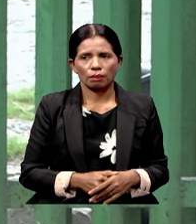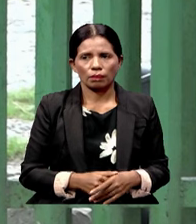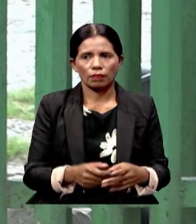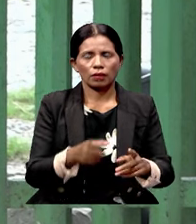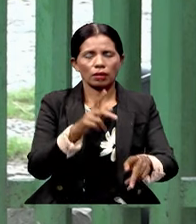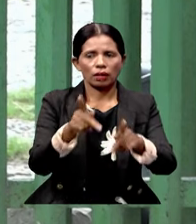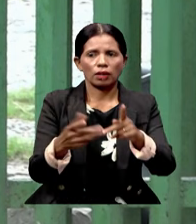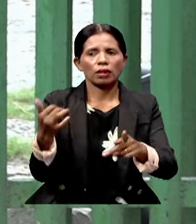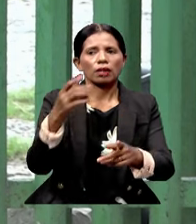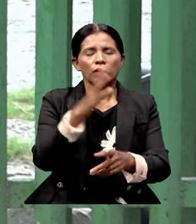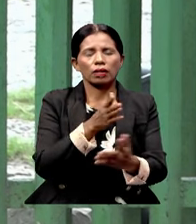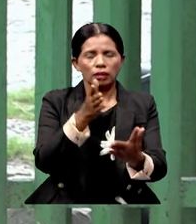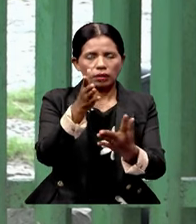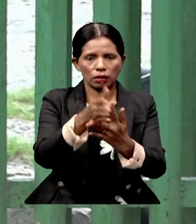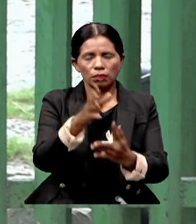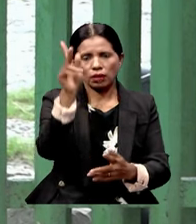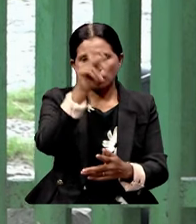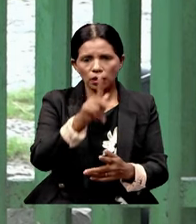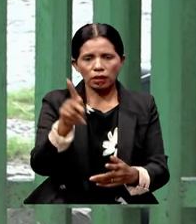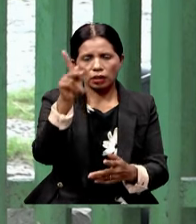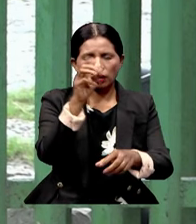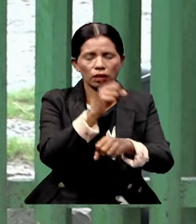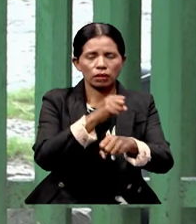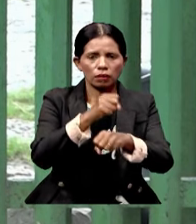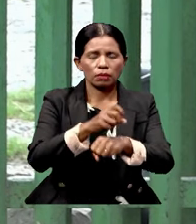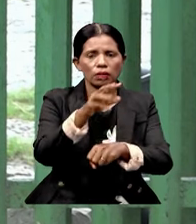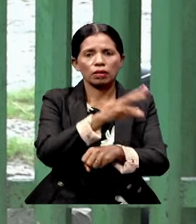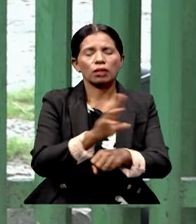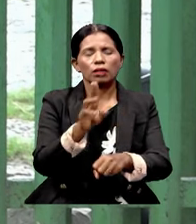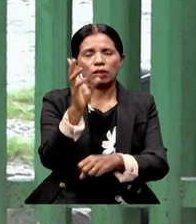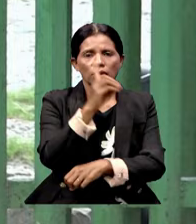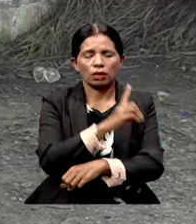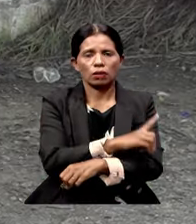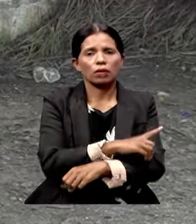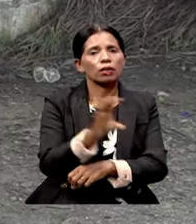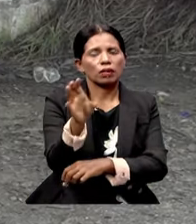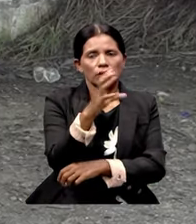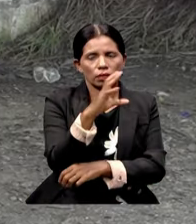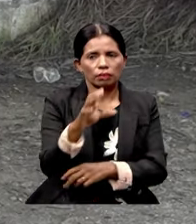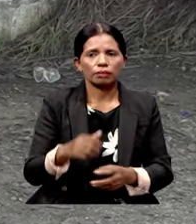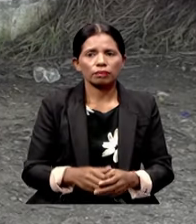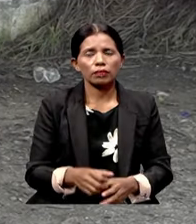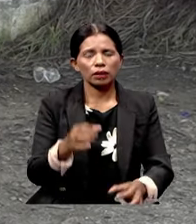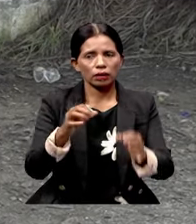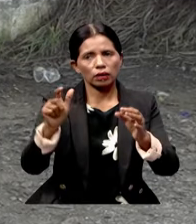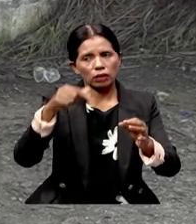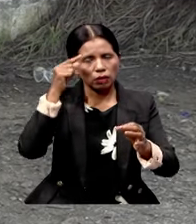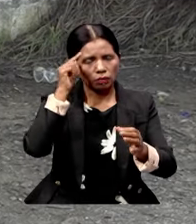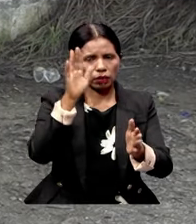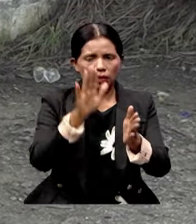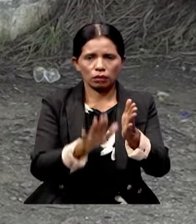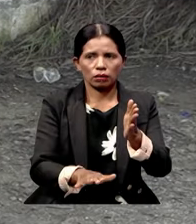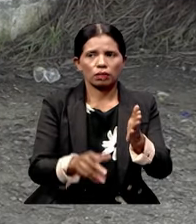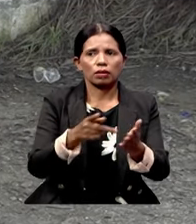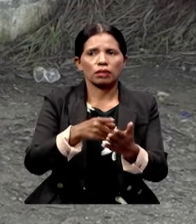Konsumidor sira tama sailoza bukai hang hirak nebe uza liliu bahe lorong bot. Maske governo hatungo na taxa,